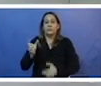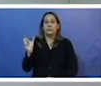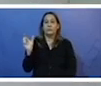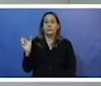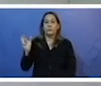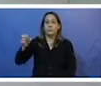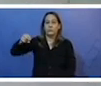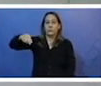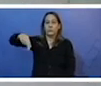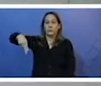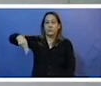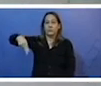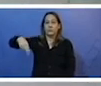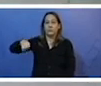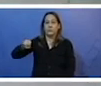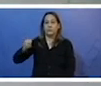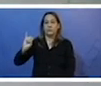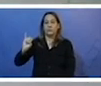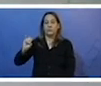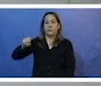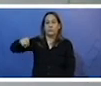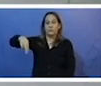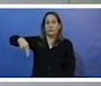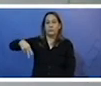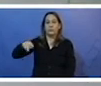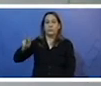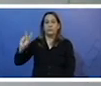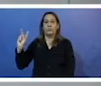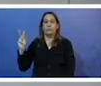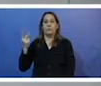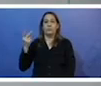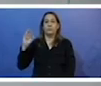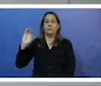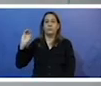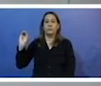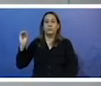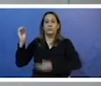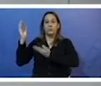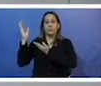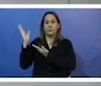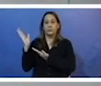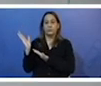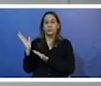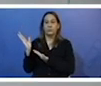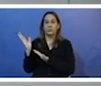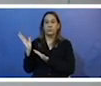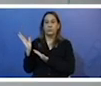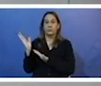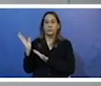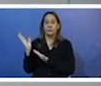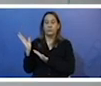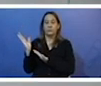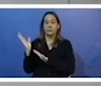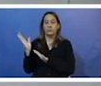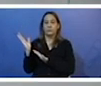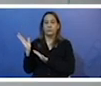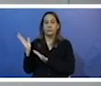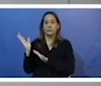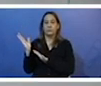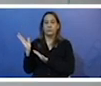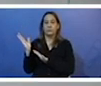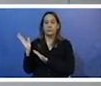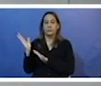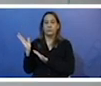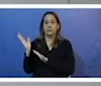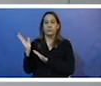o N maiúsculo. Se é maiúsculo, eu começo em cima. Desceu, sobe, duas